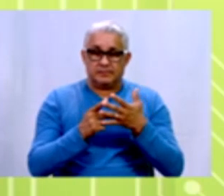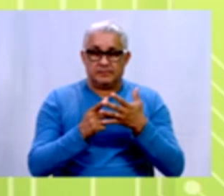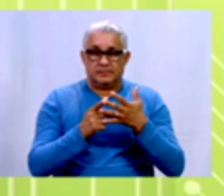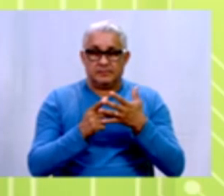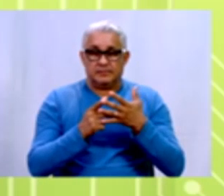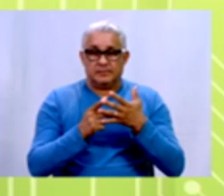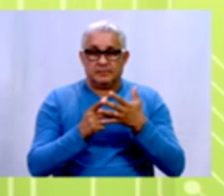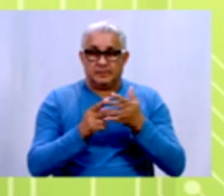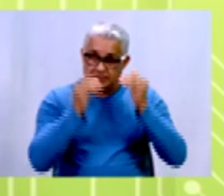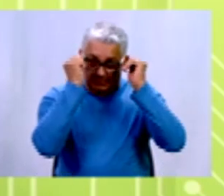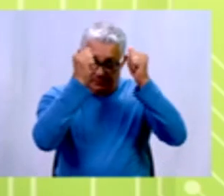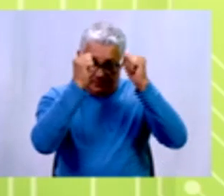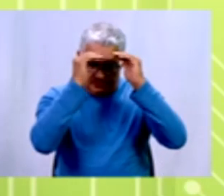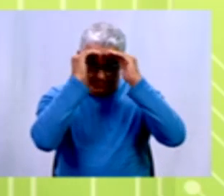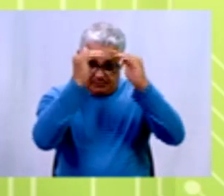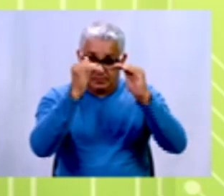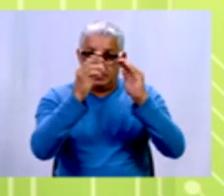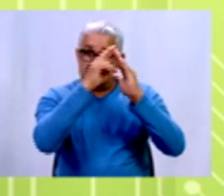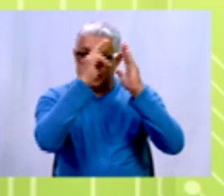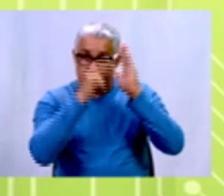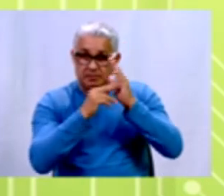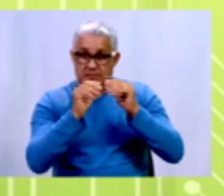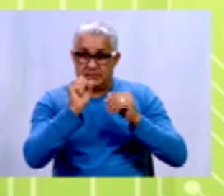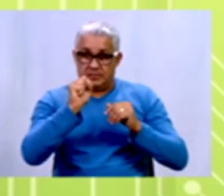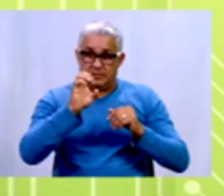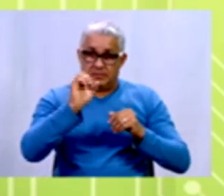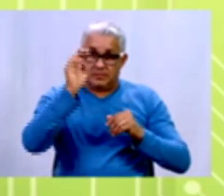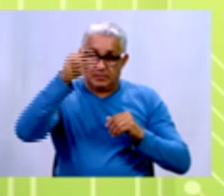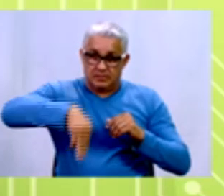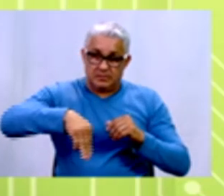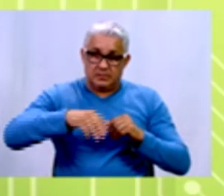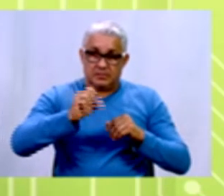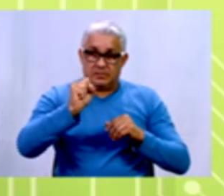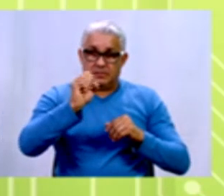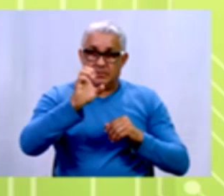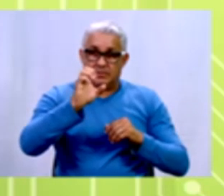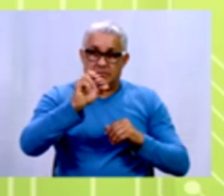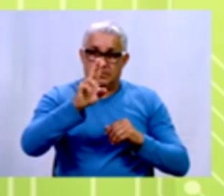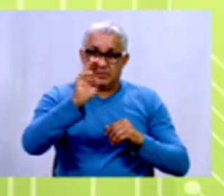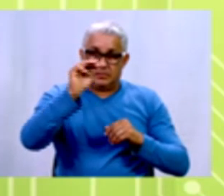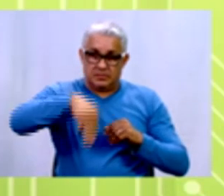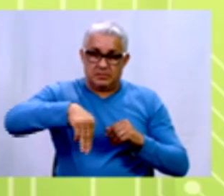sejam respeitados. Ou seja, que nós tenhamos